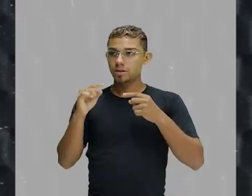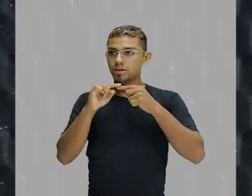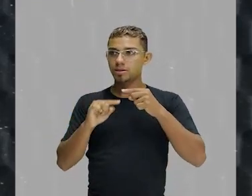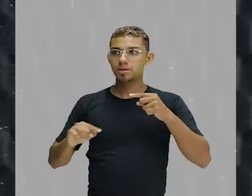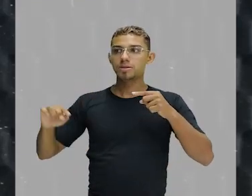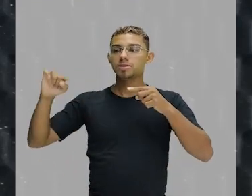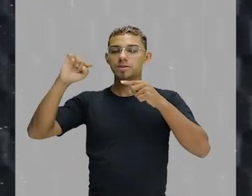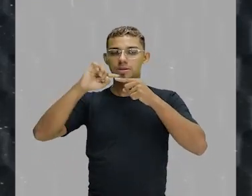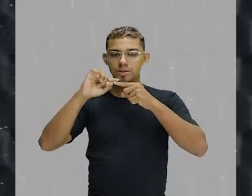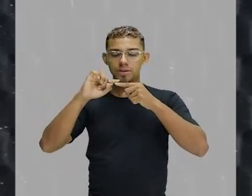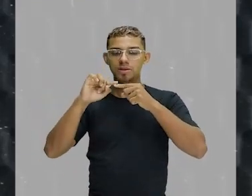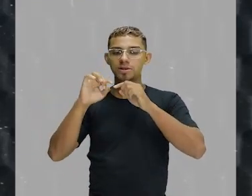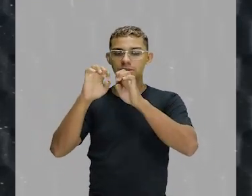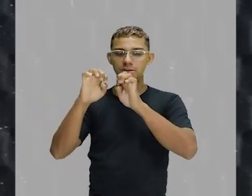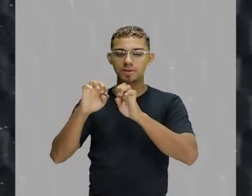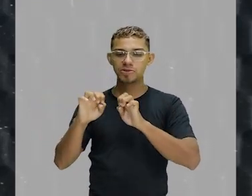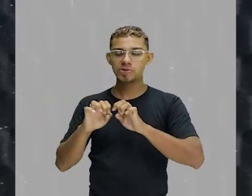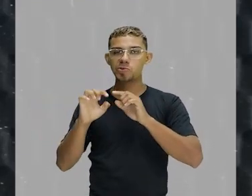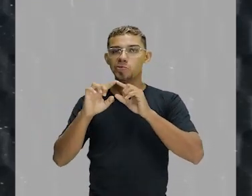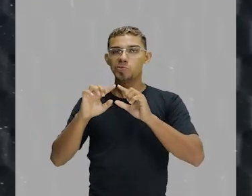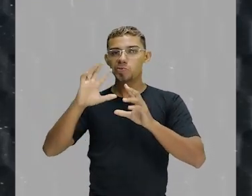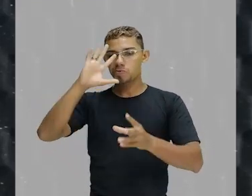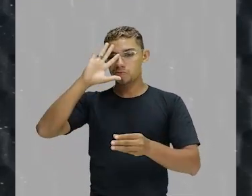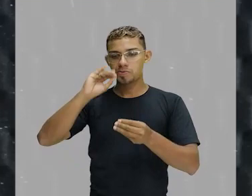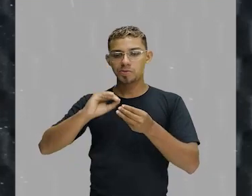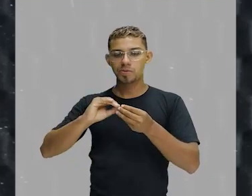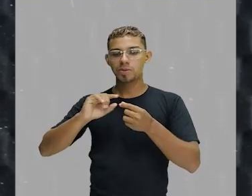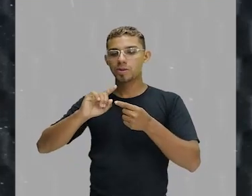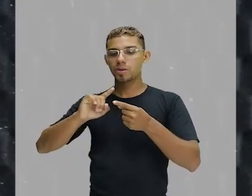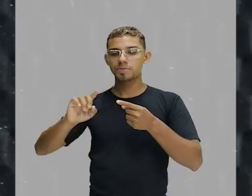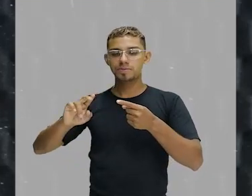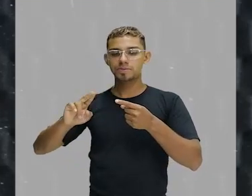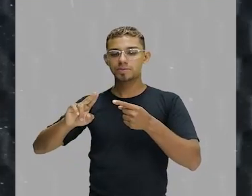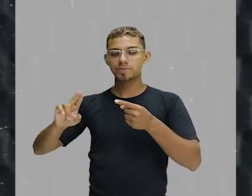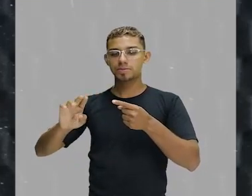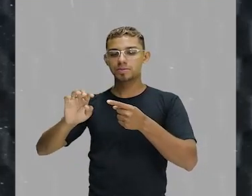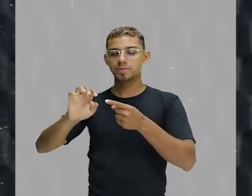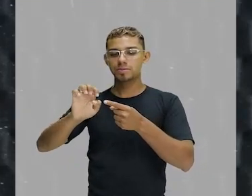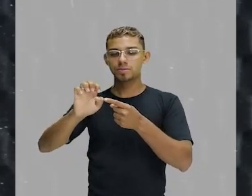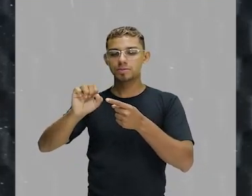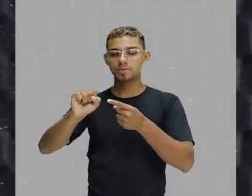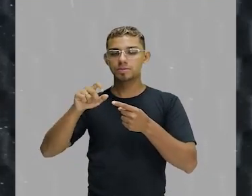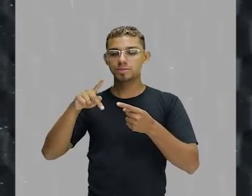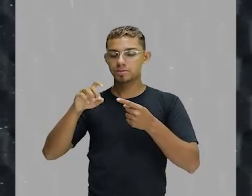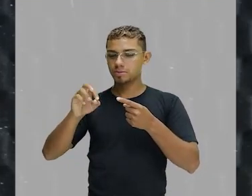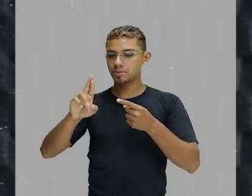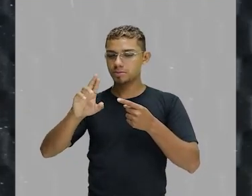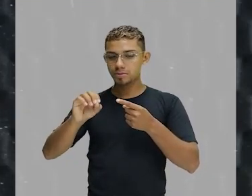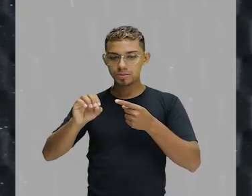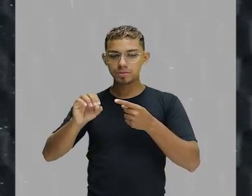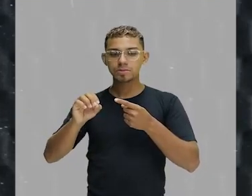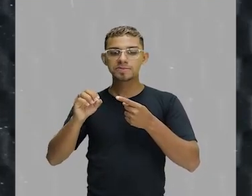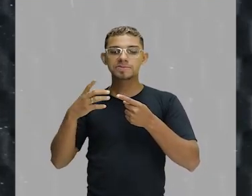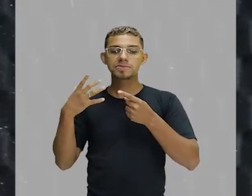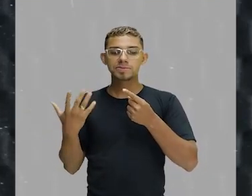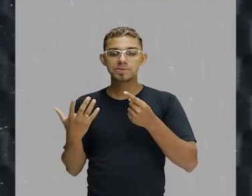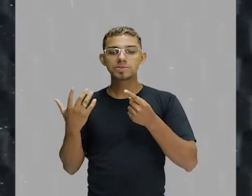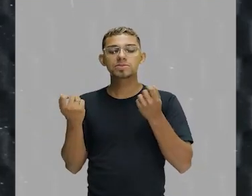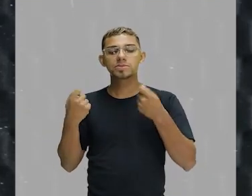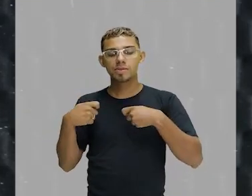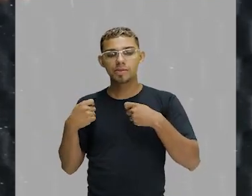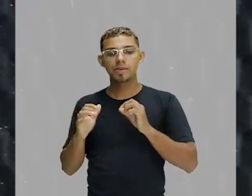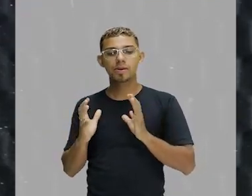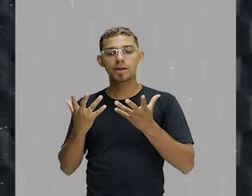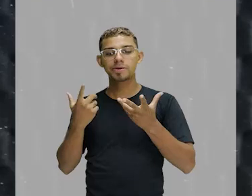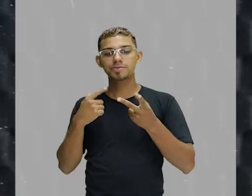tipo de estrutura reprodutiva chamada esporo. Então, a meiose ela pode acontecer para a formação de esporos,